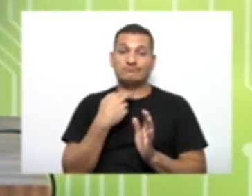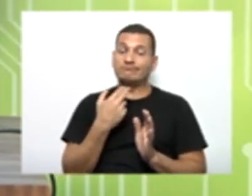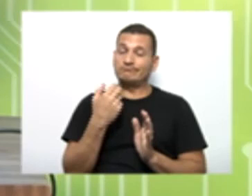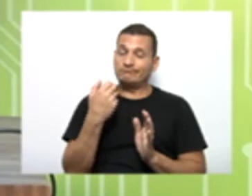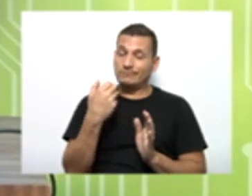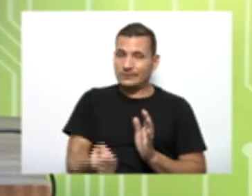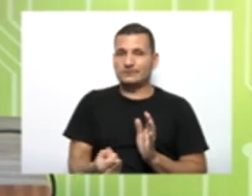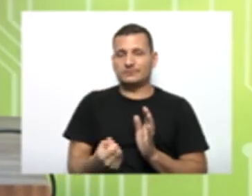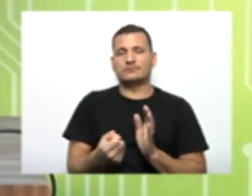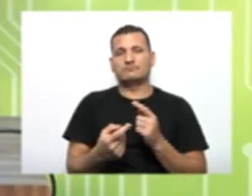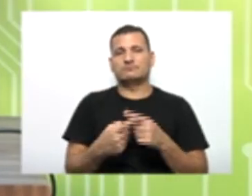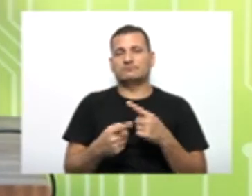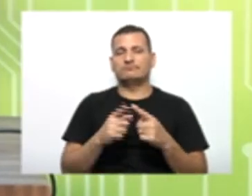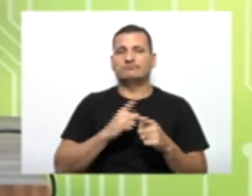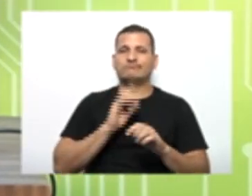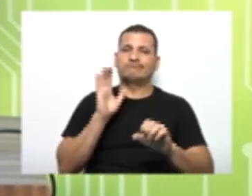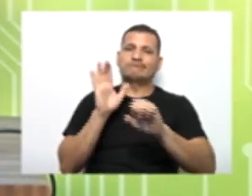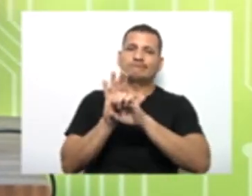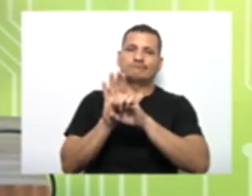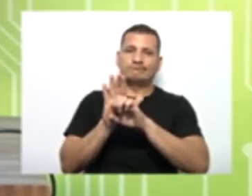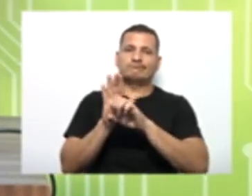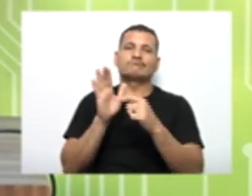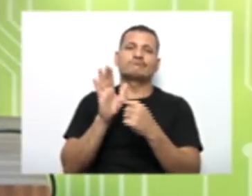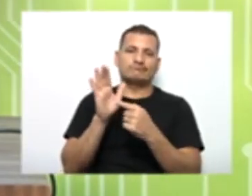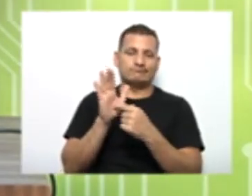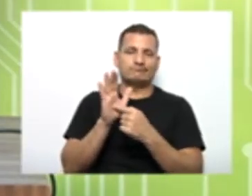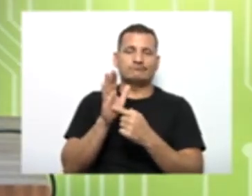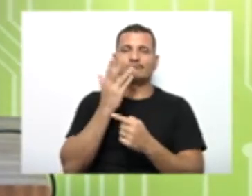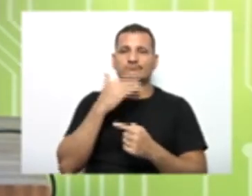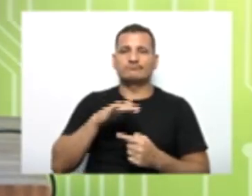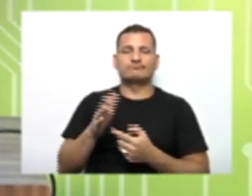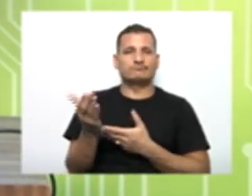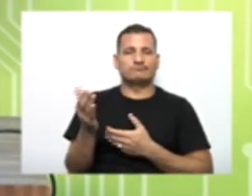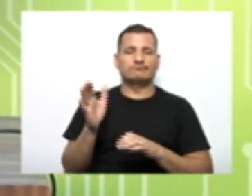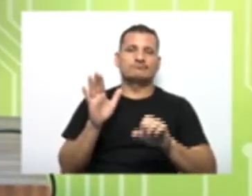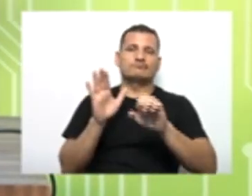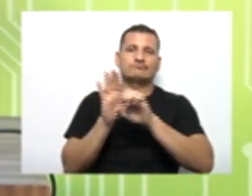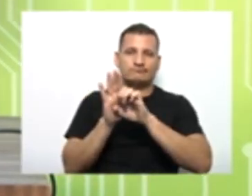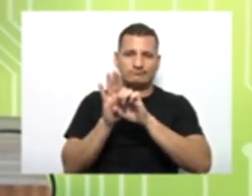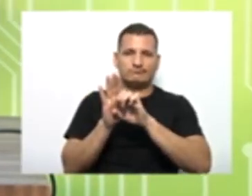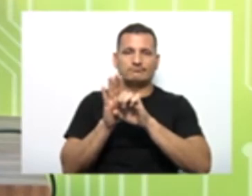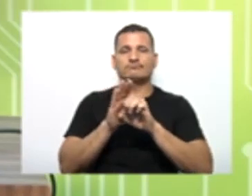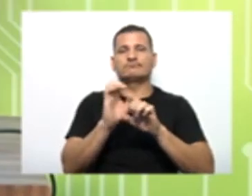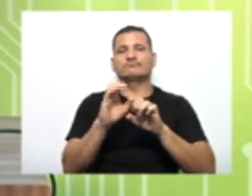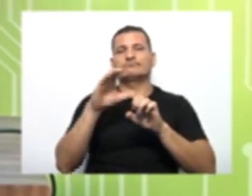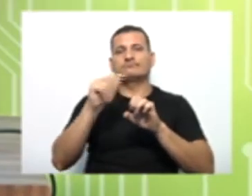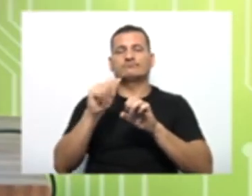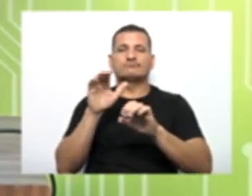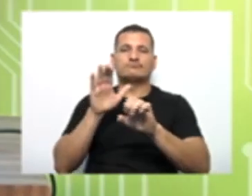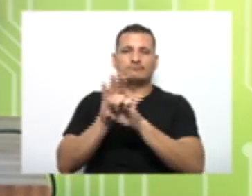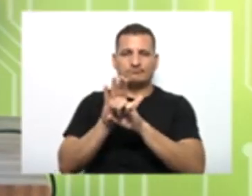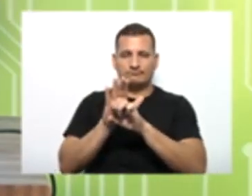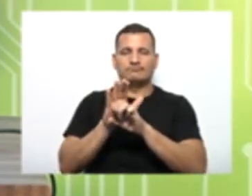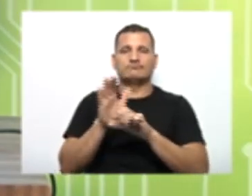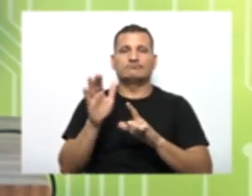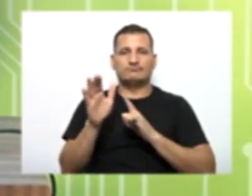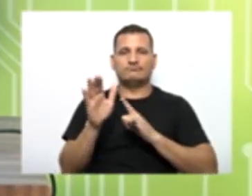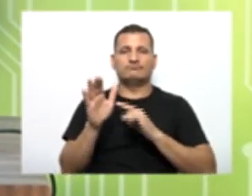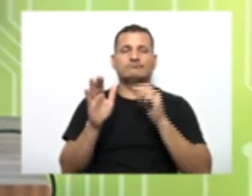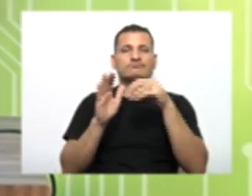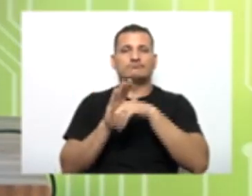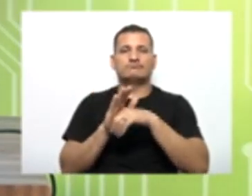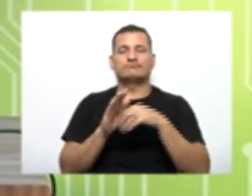da Criança e do Adolescente. Então, o ECA, o Estatuto da Criança e do Adolescente, ele prevê a